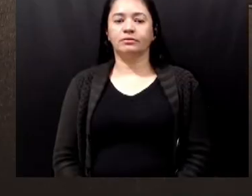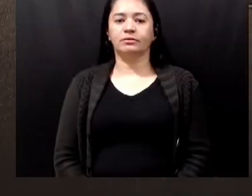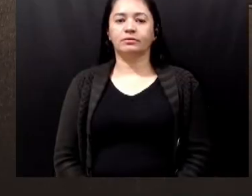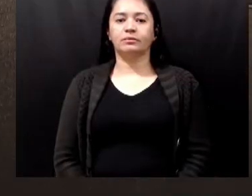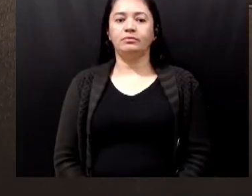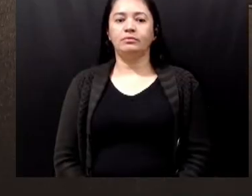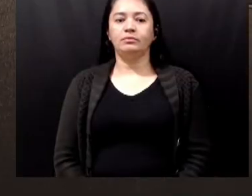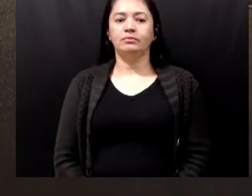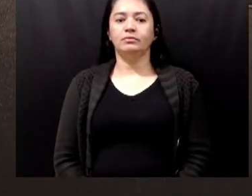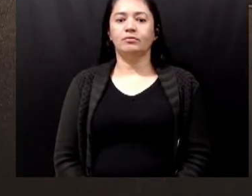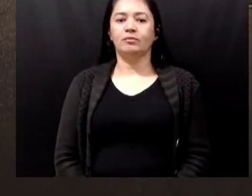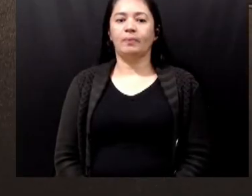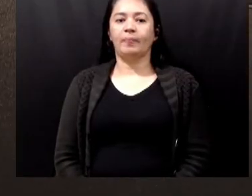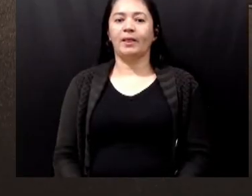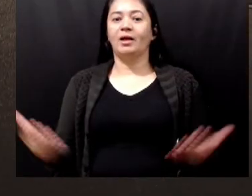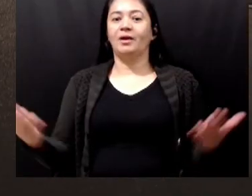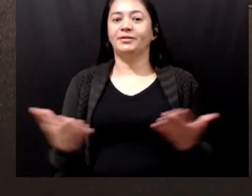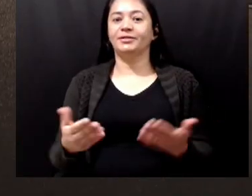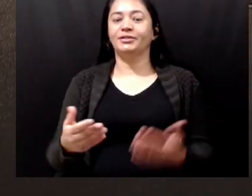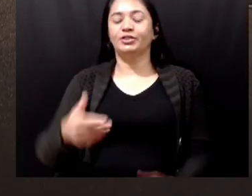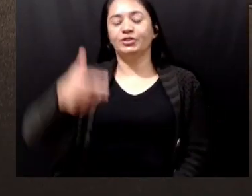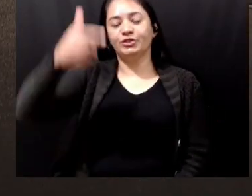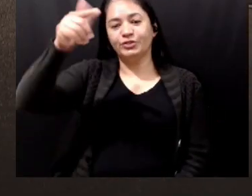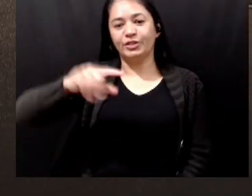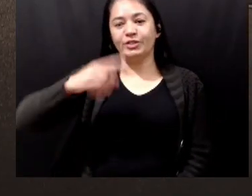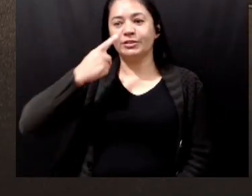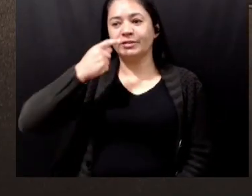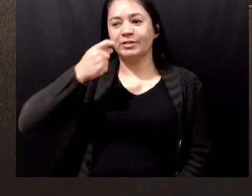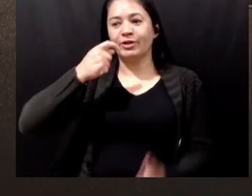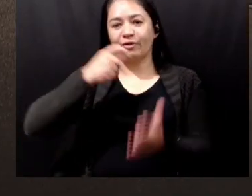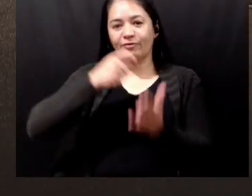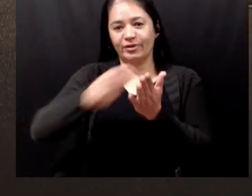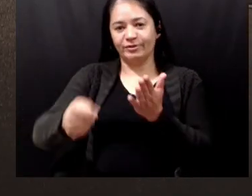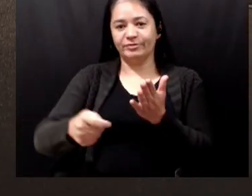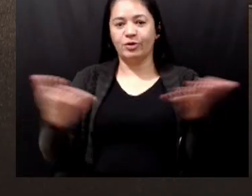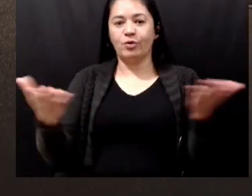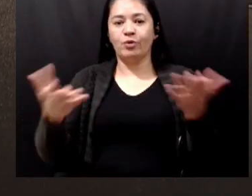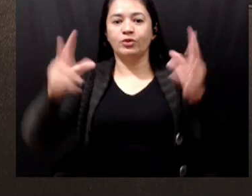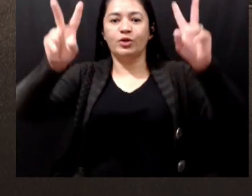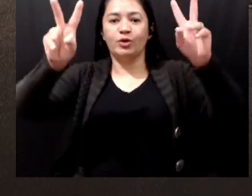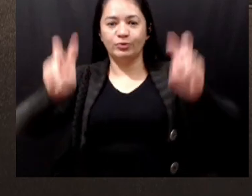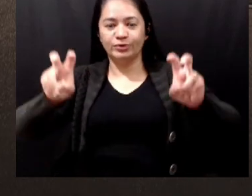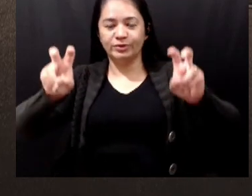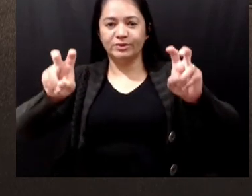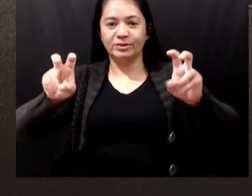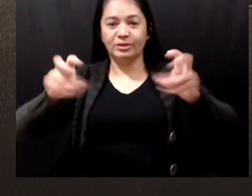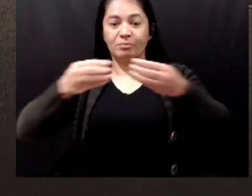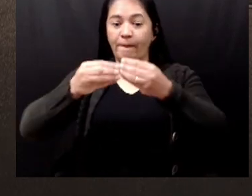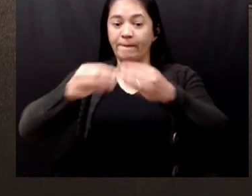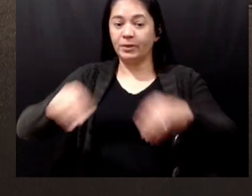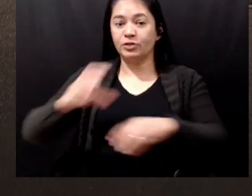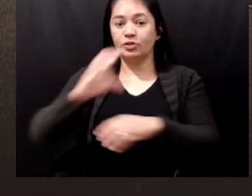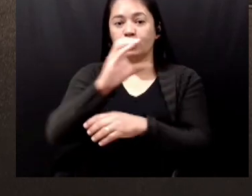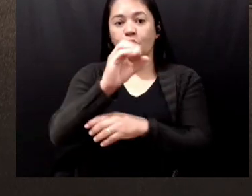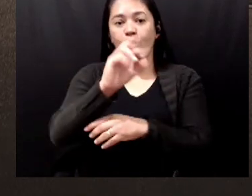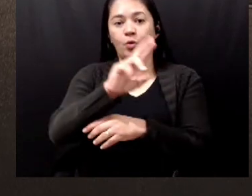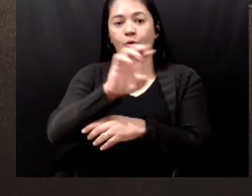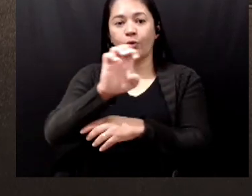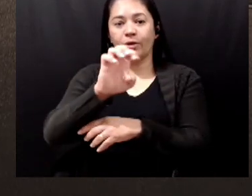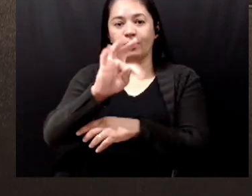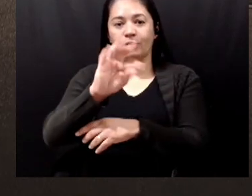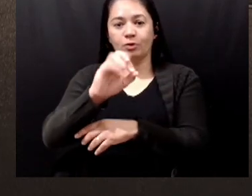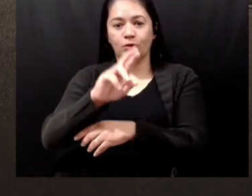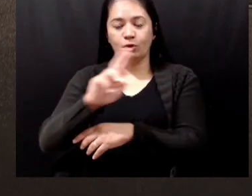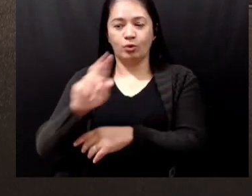Tá no ar mais um Na Ponta do Lápis e hoje o nosso tema é sobre a falência das corretoras de investimento financeiro. Por isso eu estou aqui